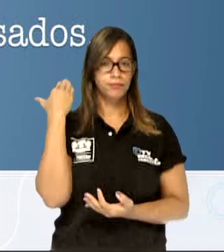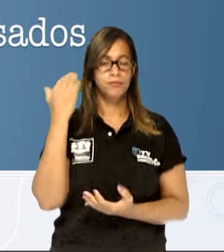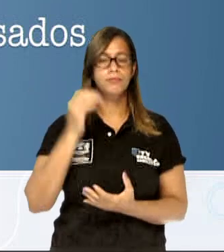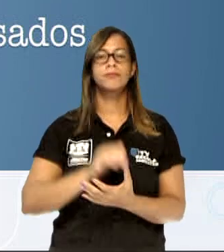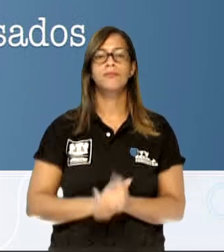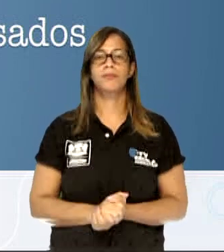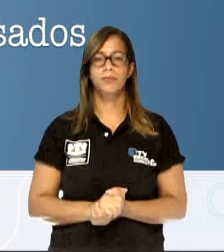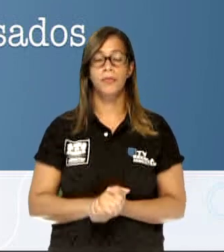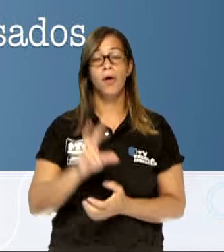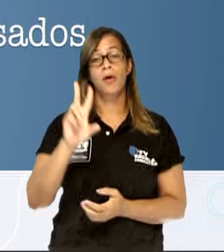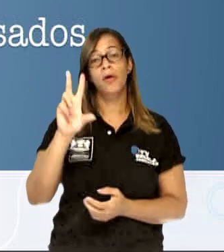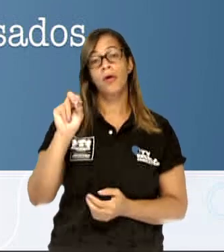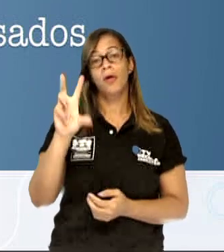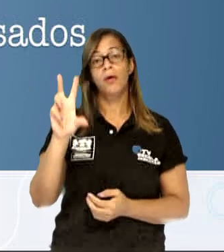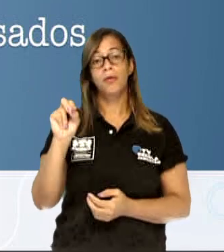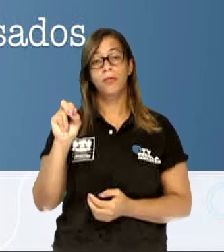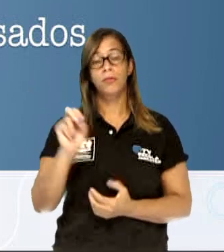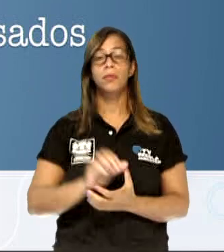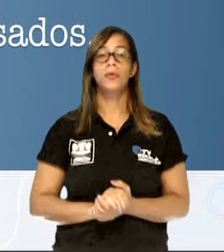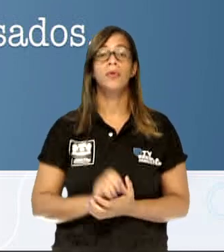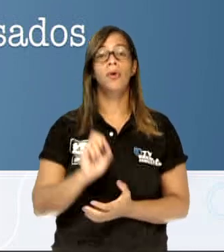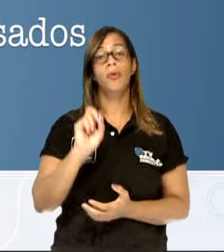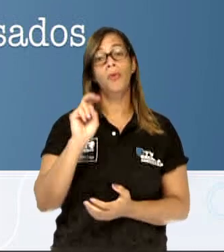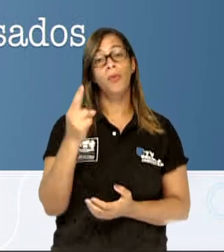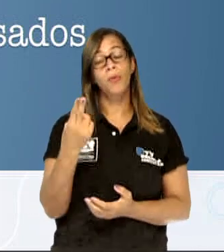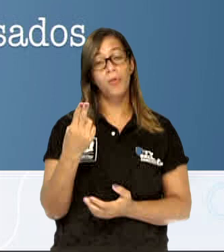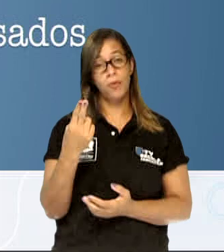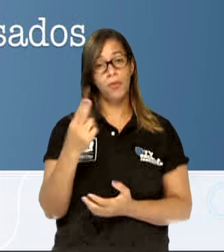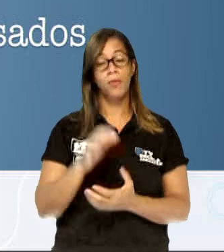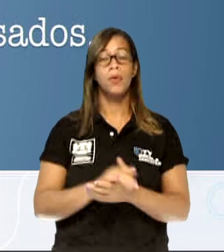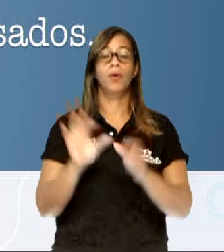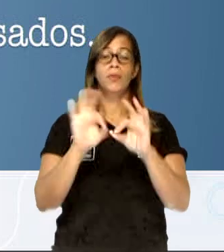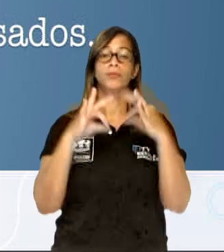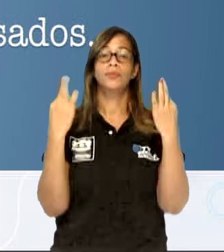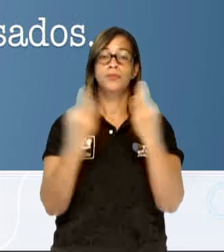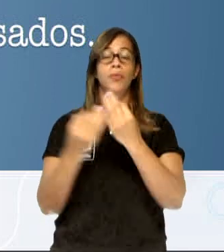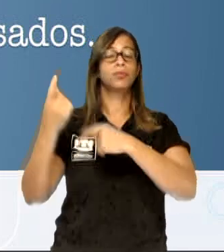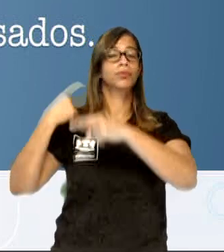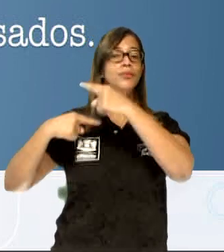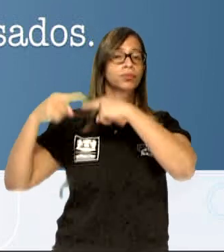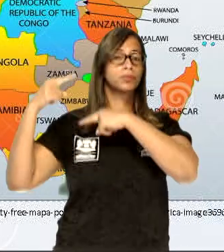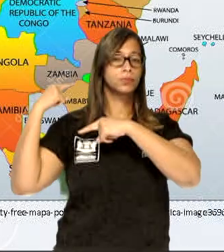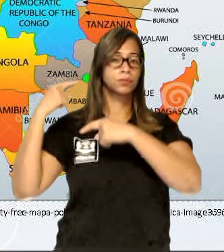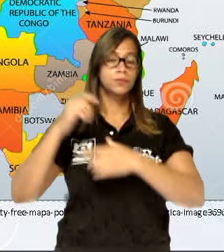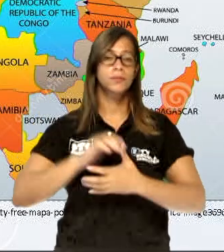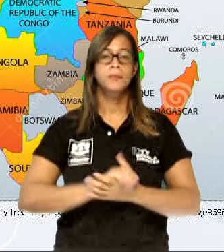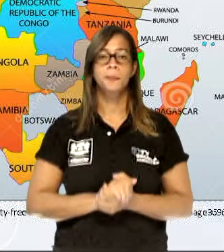dos avós ou dos antepassados.